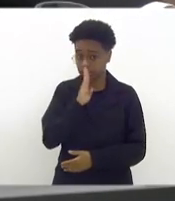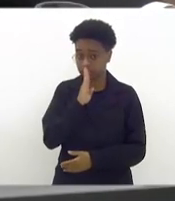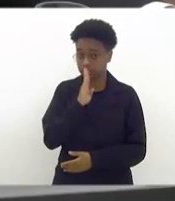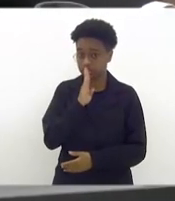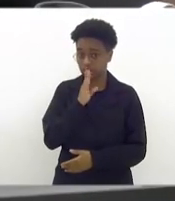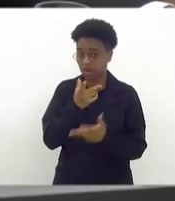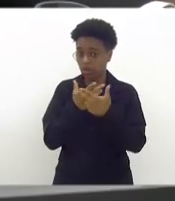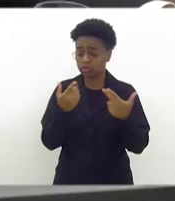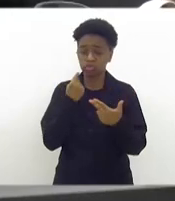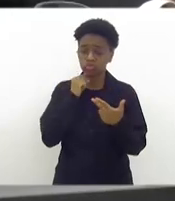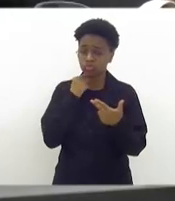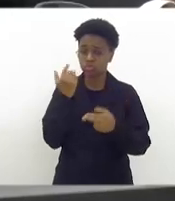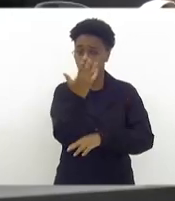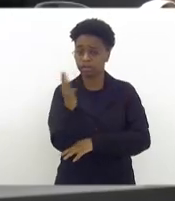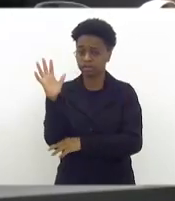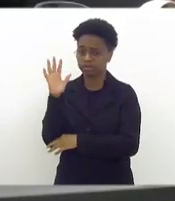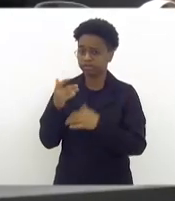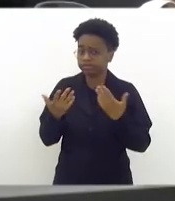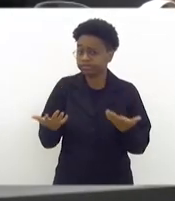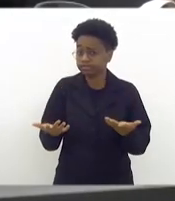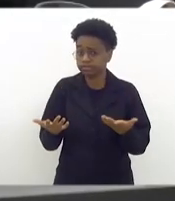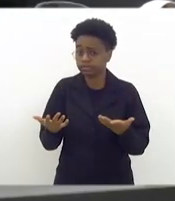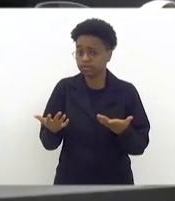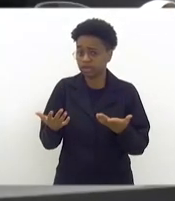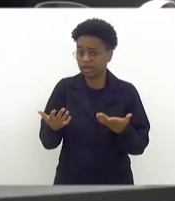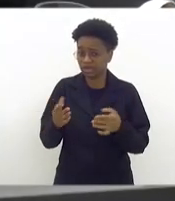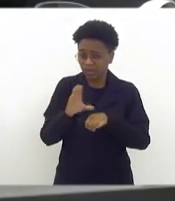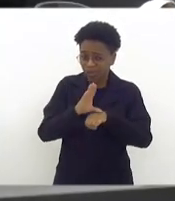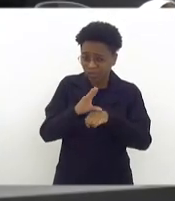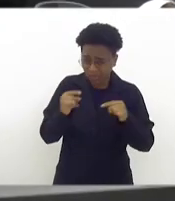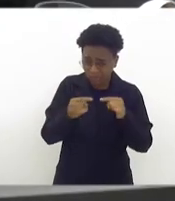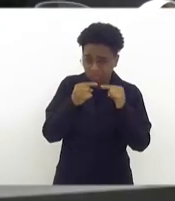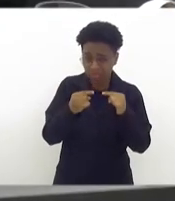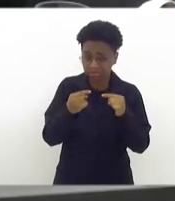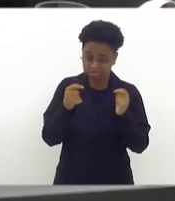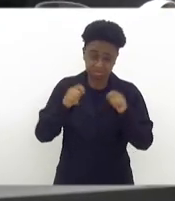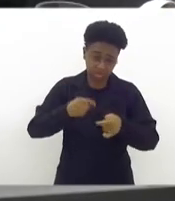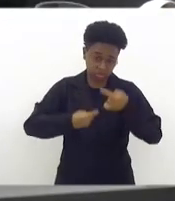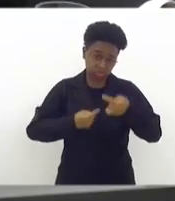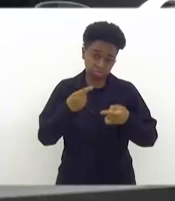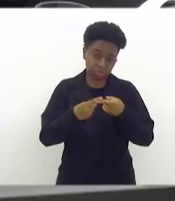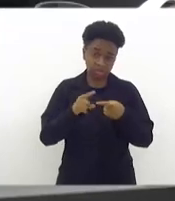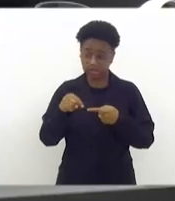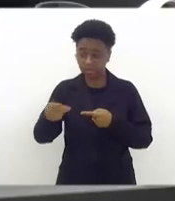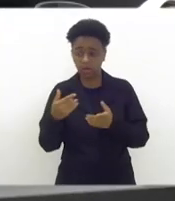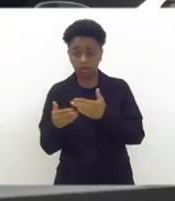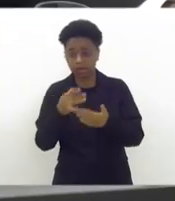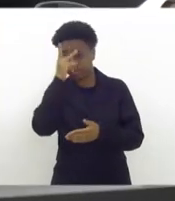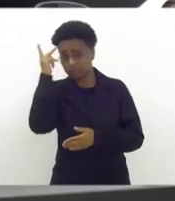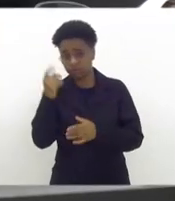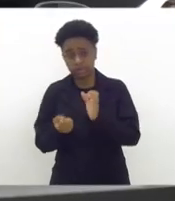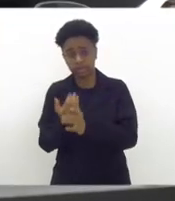algo que polui o meio ambiente. Então, a constitucionalidade é altamente discutível, porque daqui a pouco qualquer um vai fazer uma lei